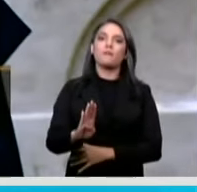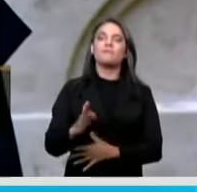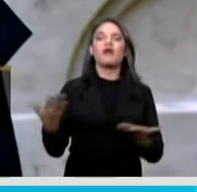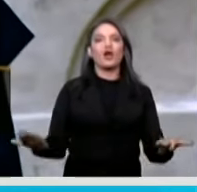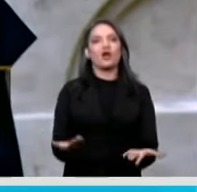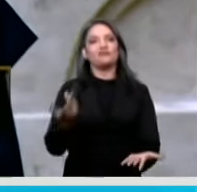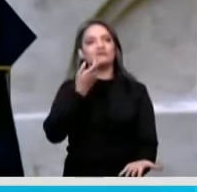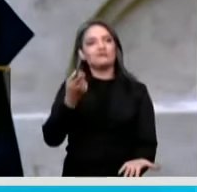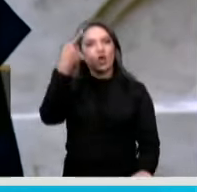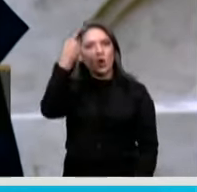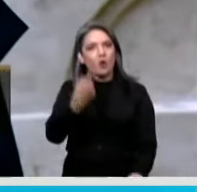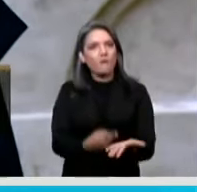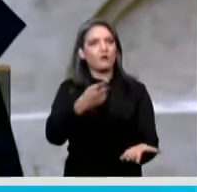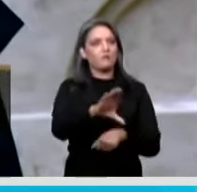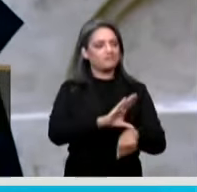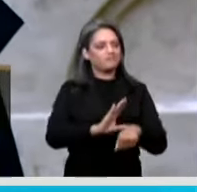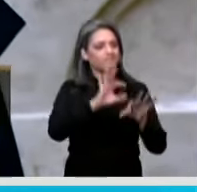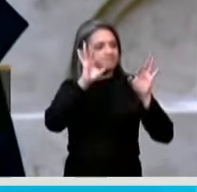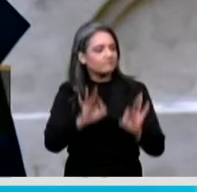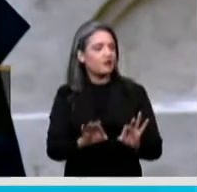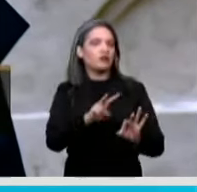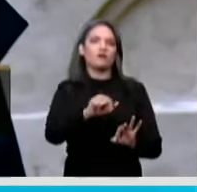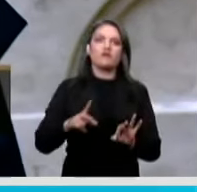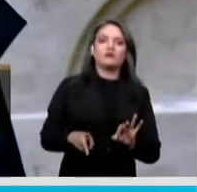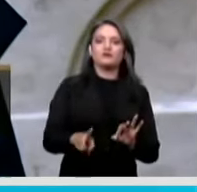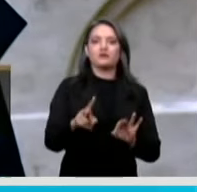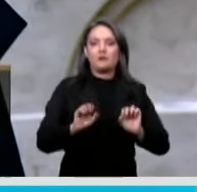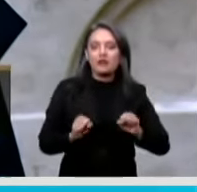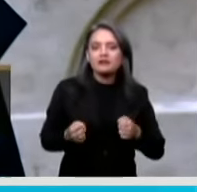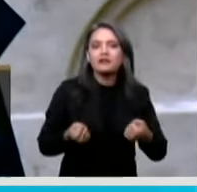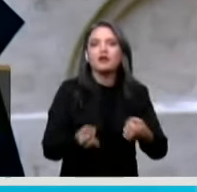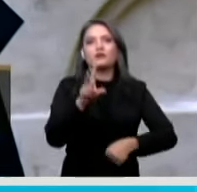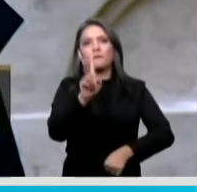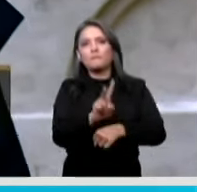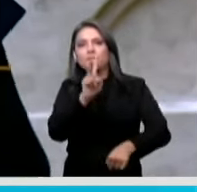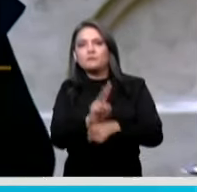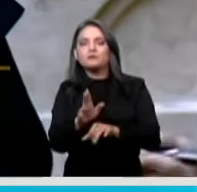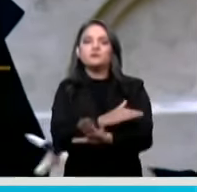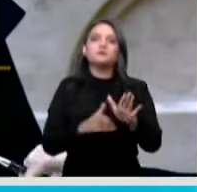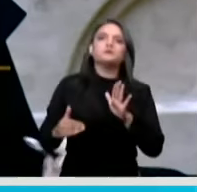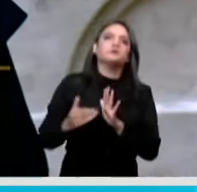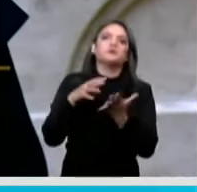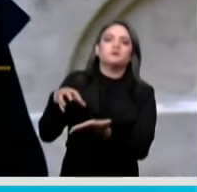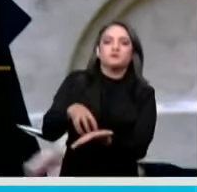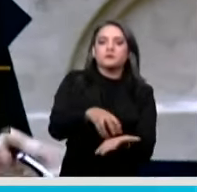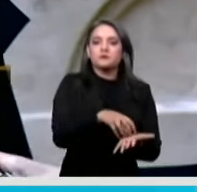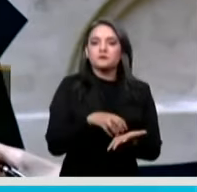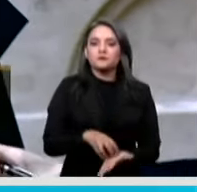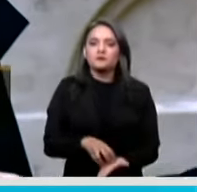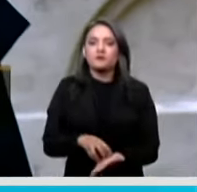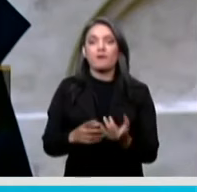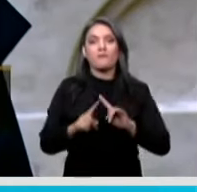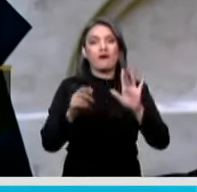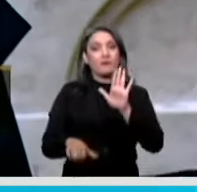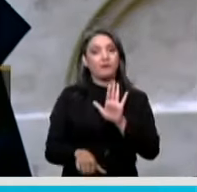e um ranking de percepção de combate à corrupção Então eu acho que faltou um pouco desse ingrediente para temperar o discurso do presidente do STF na abertura dos trabalhos do supremo